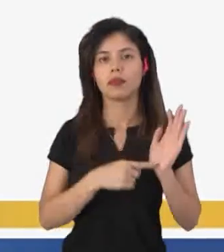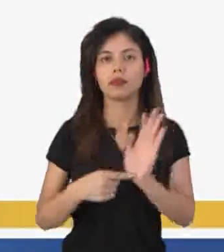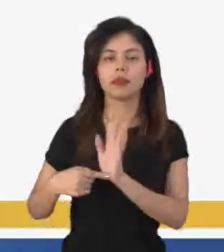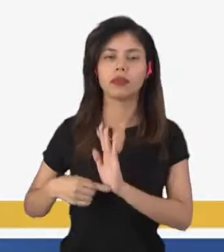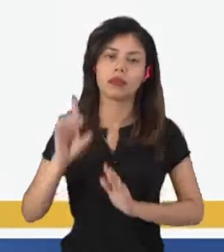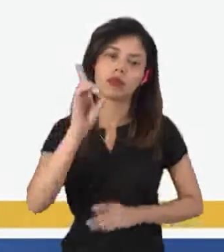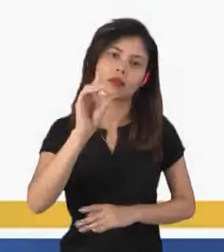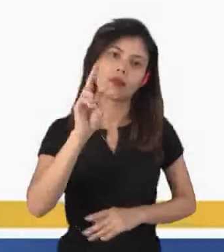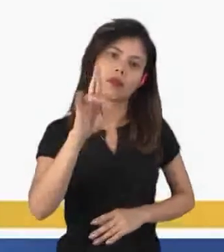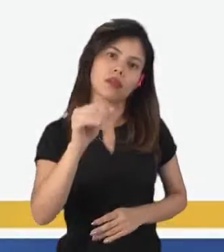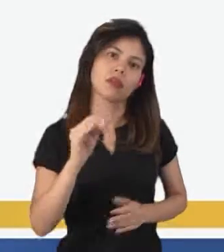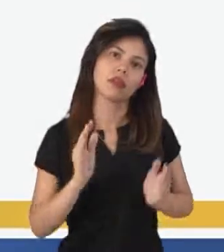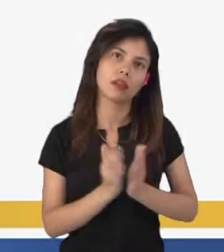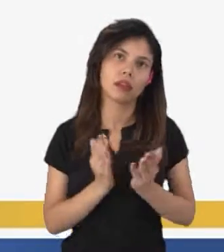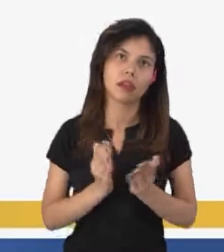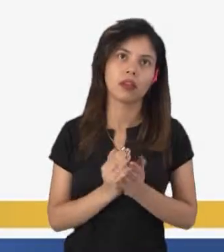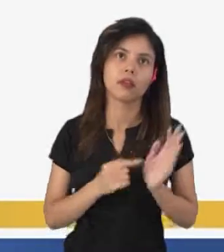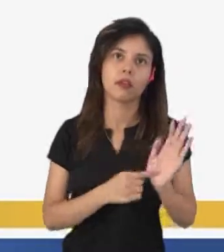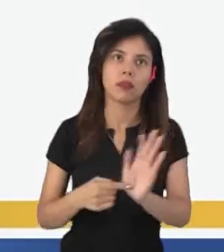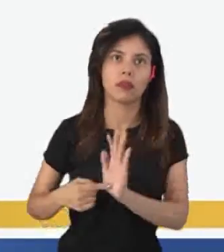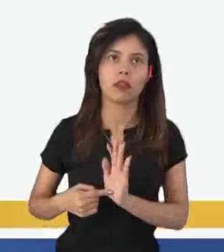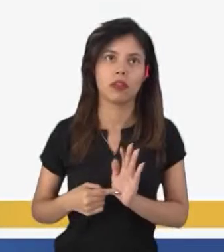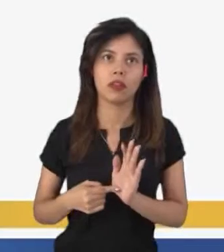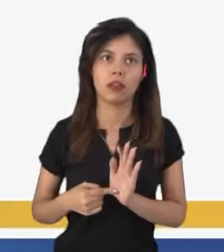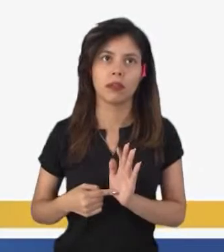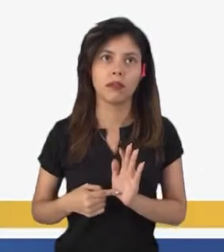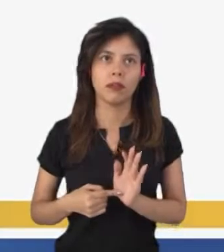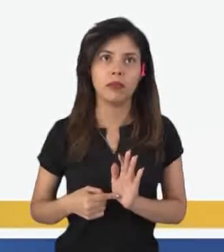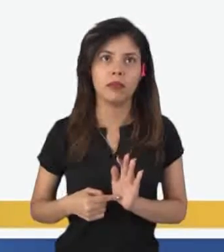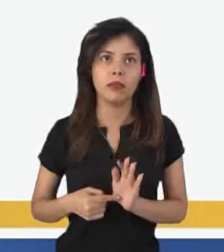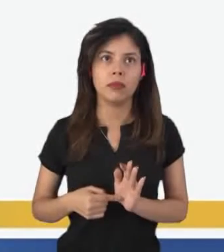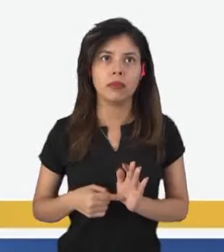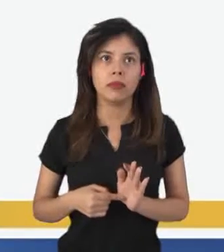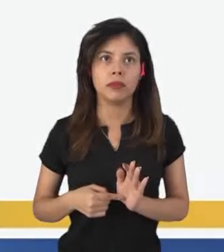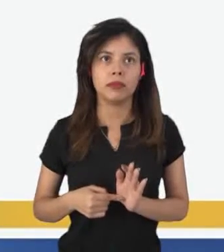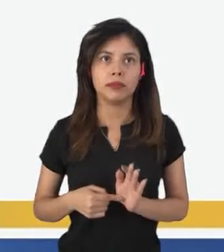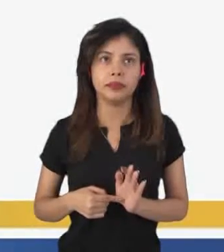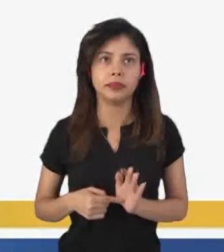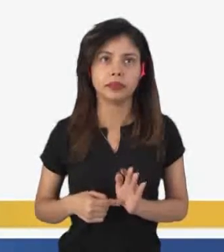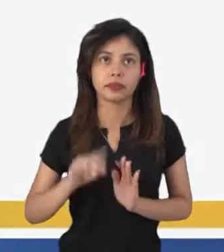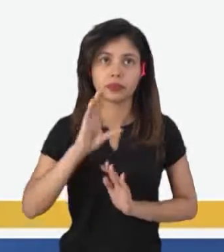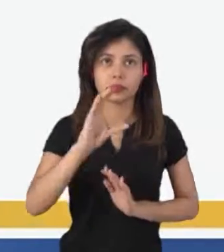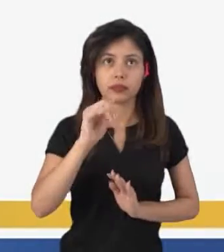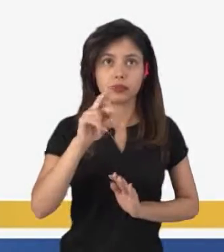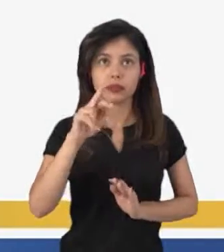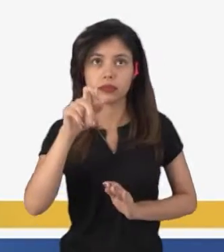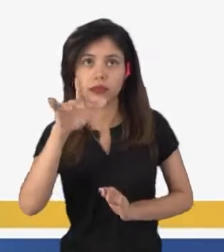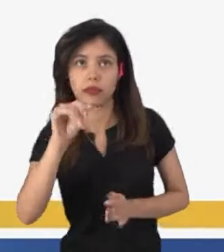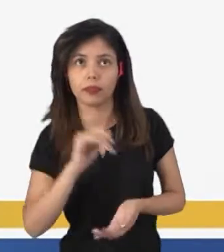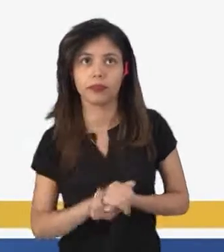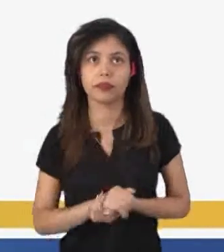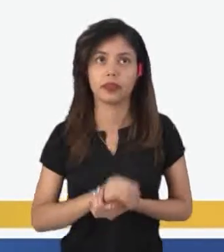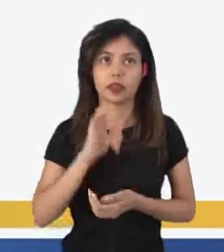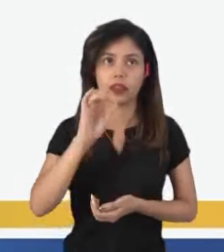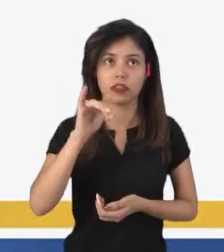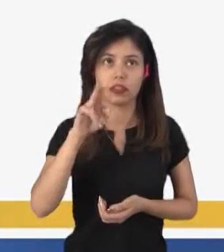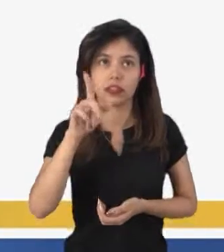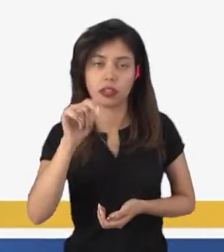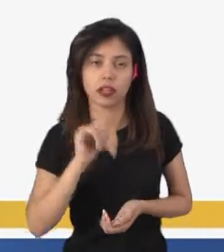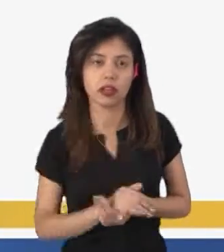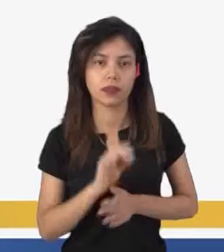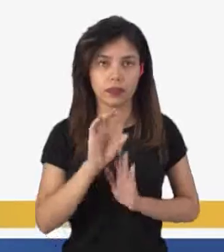as doutrinas do cristianismo nos conselhos de Trento, Calcedônia e Nicéia, né, que foi